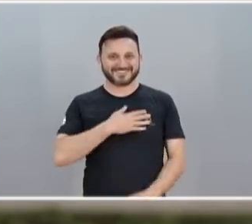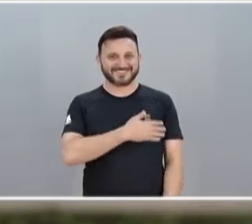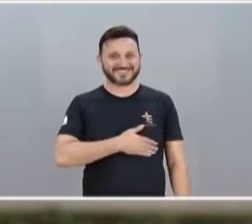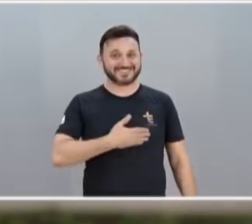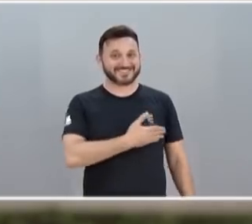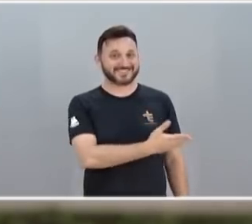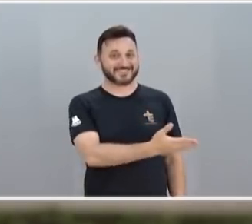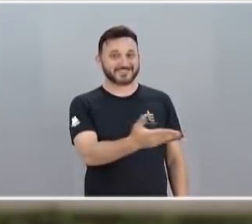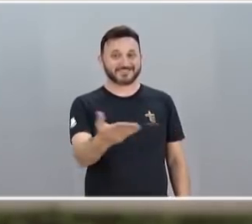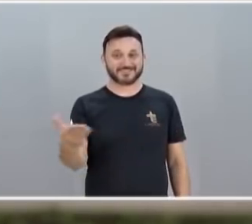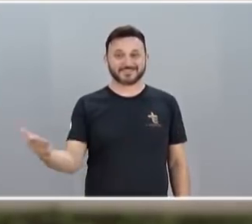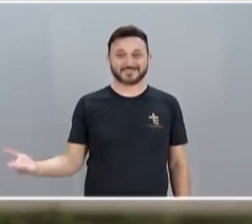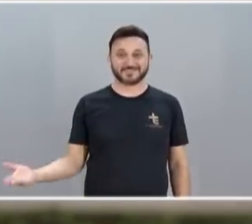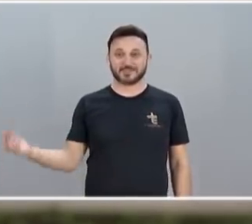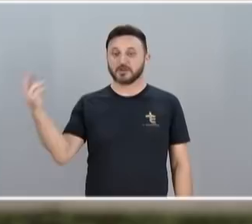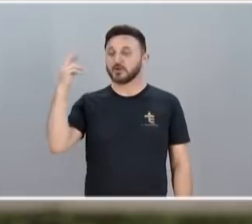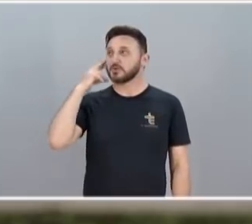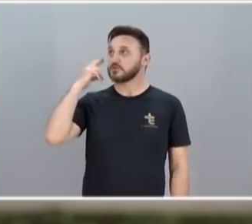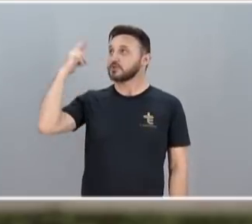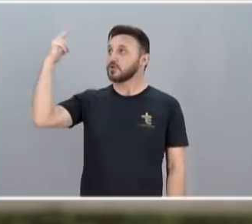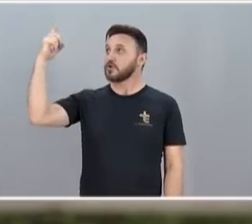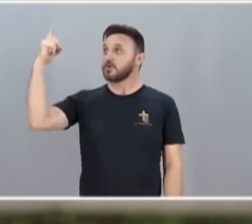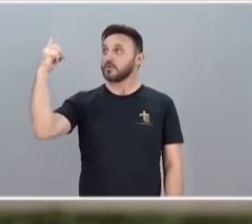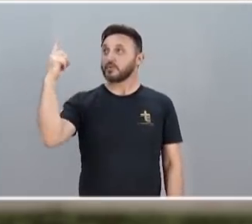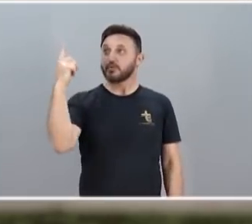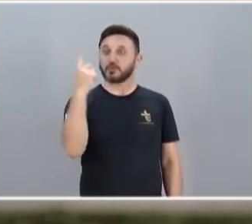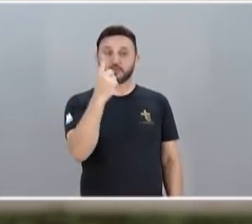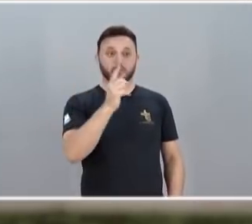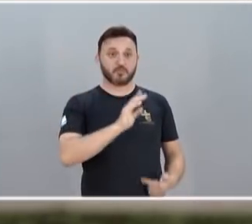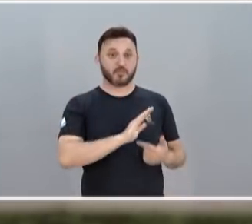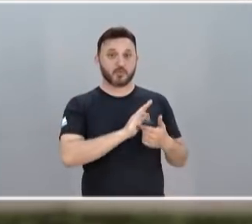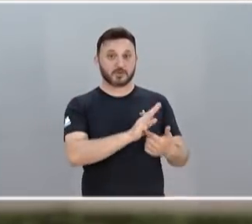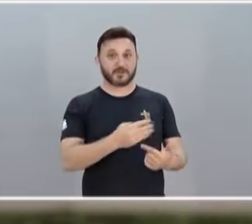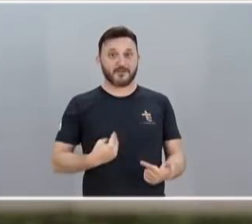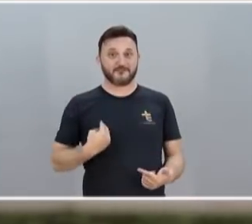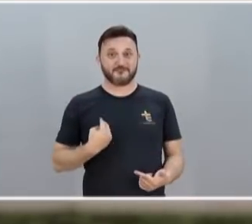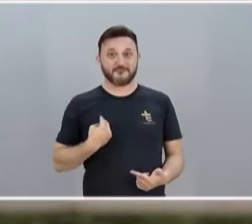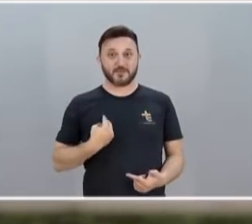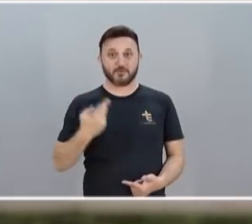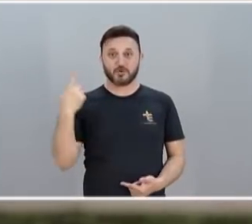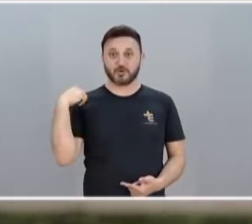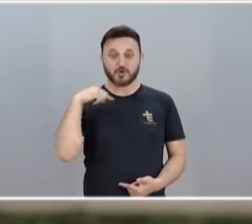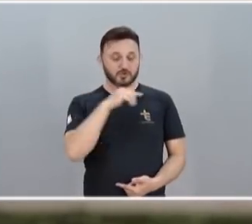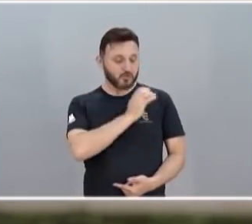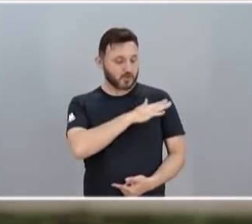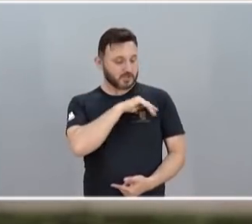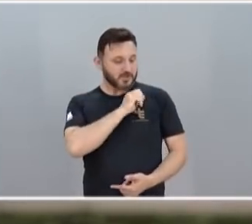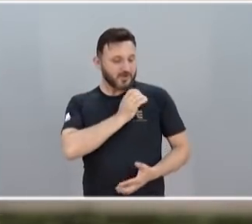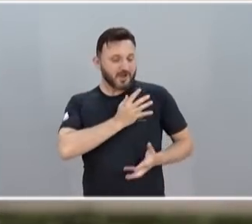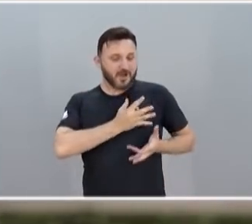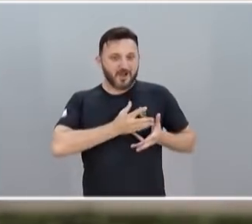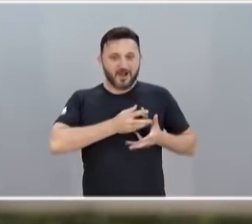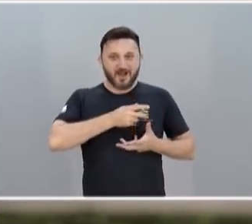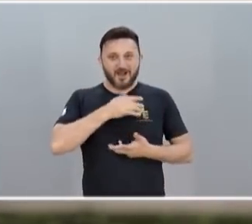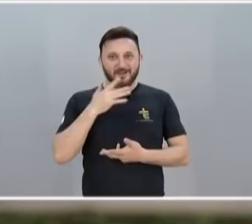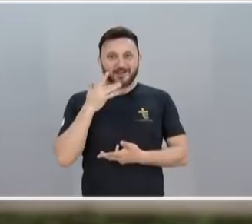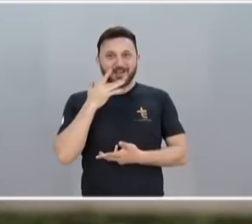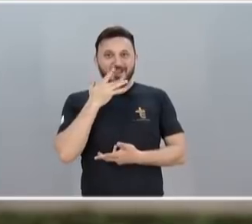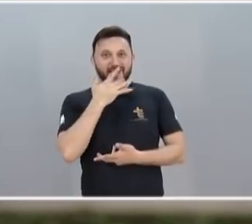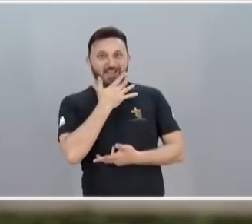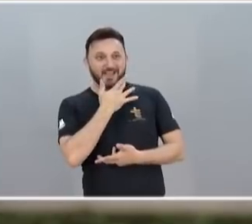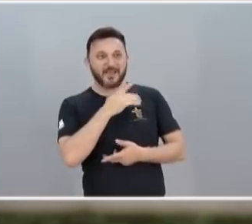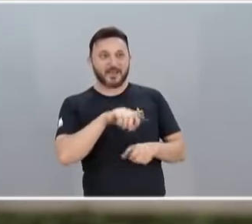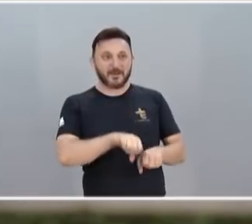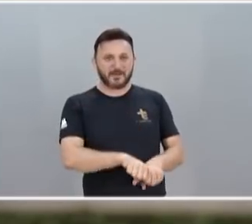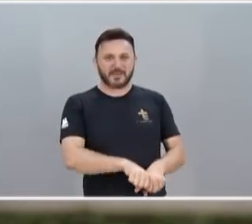irmãos e irmãs, o Senhor se manifesta vivo. Aquece nosso coração com a sua palavra, dissipa os medos e as